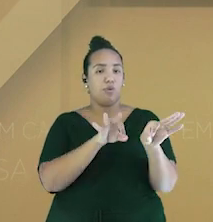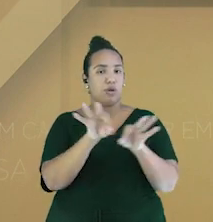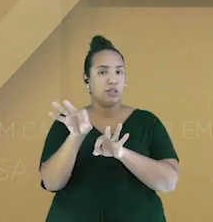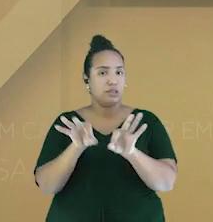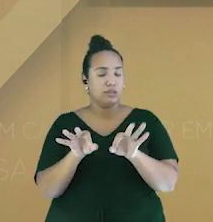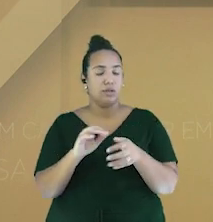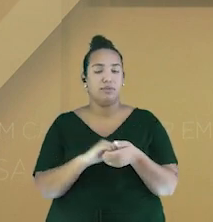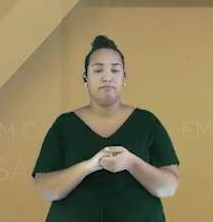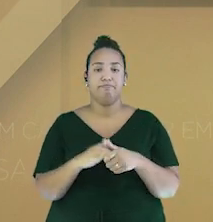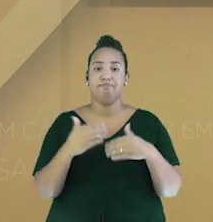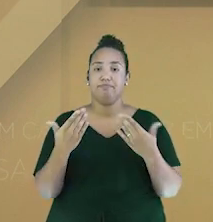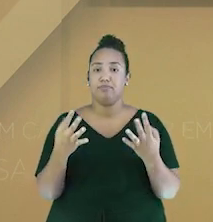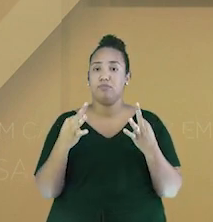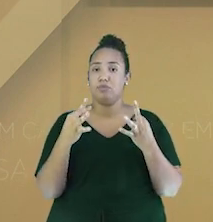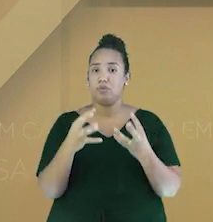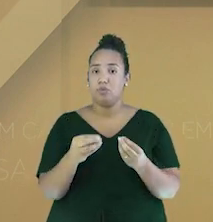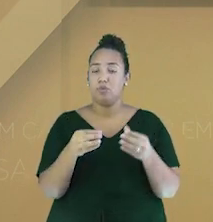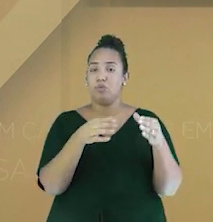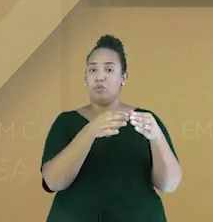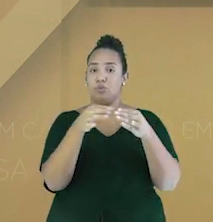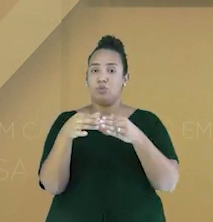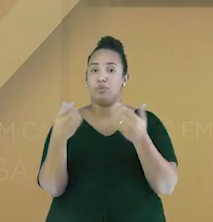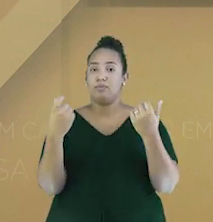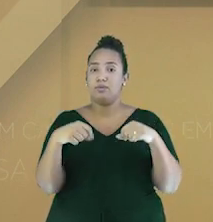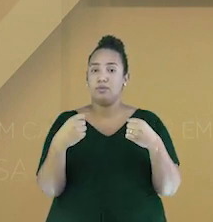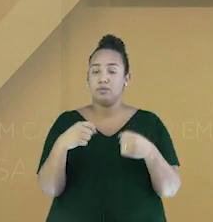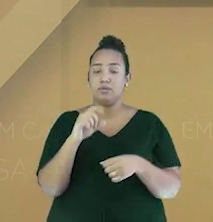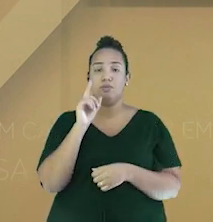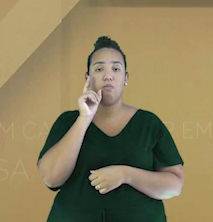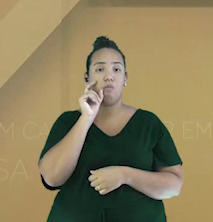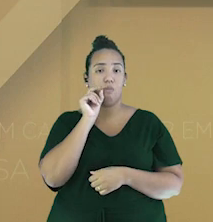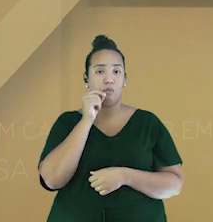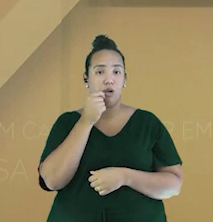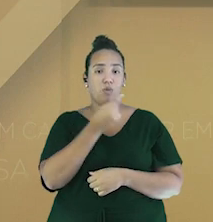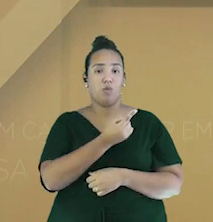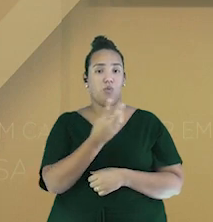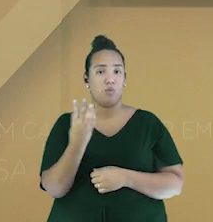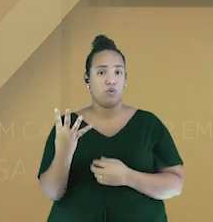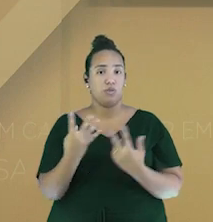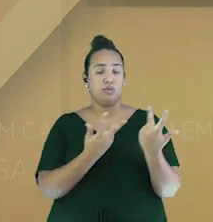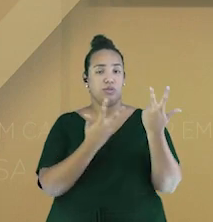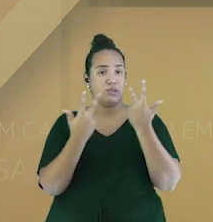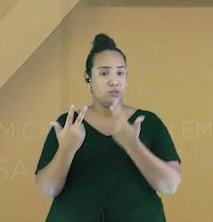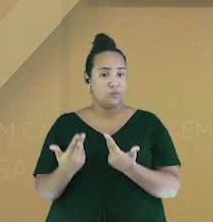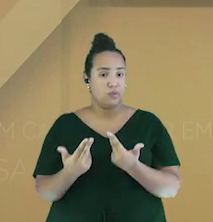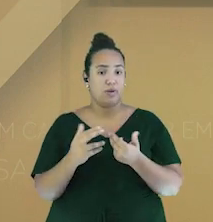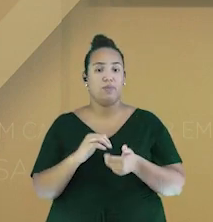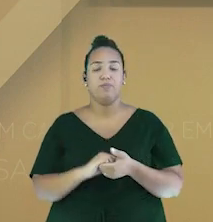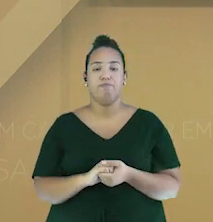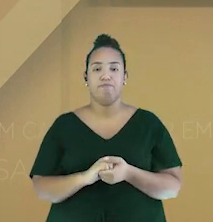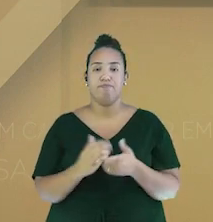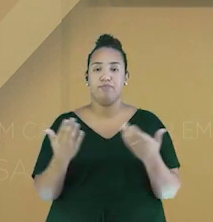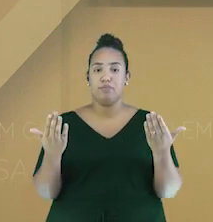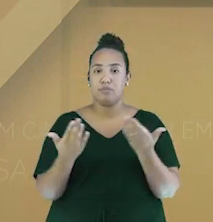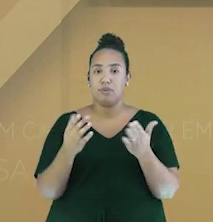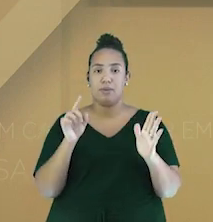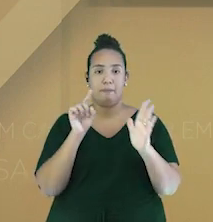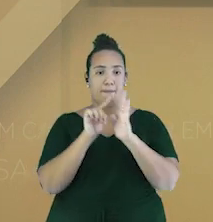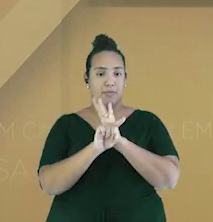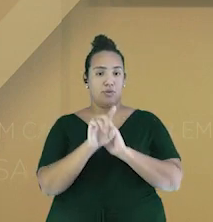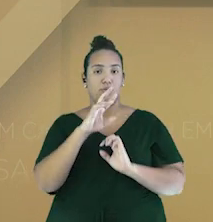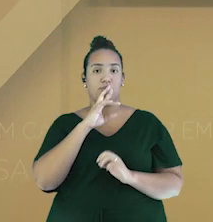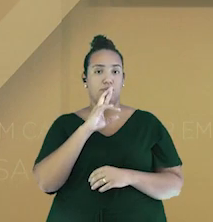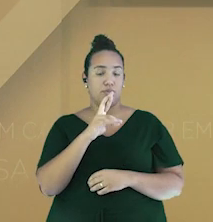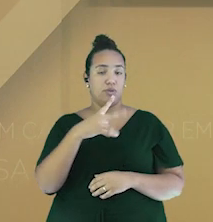grupos devem ter a mesma quantidade de balas e não pode sobrar. Para responder essa pergunta,